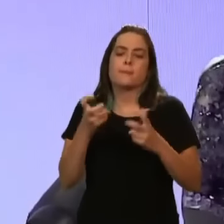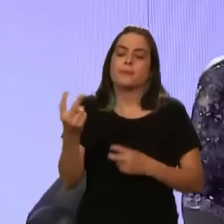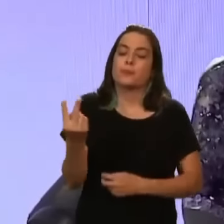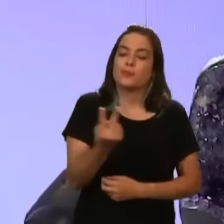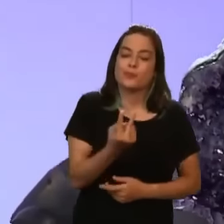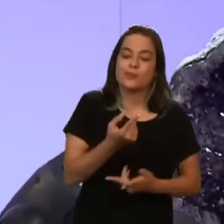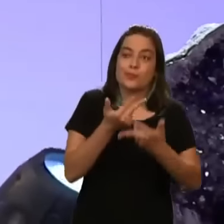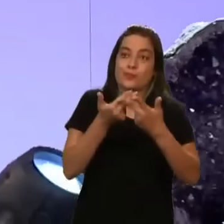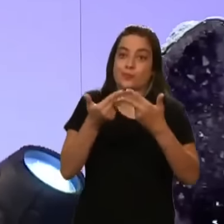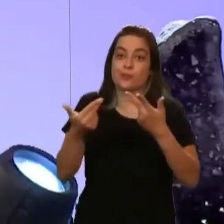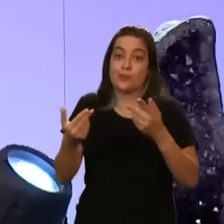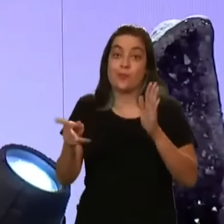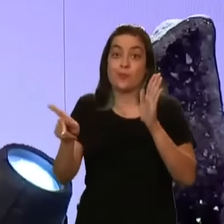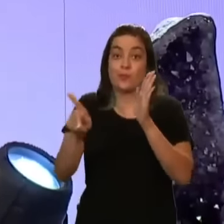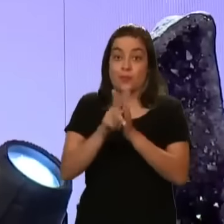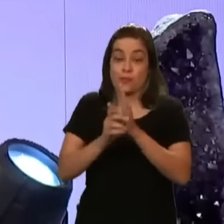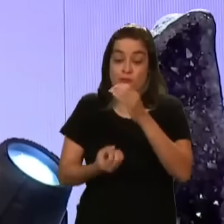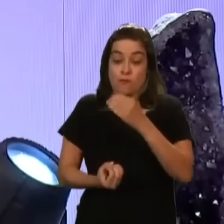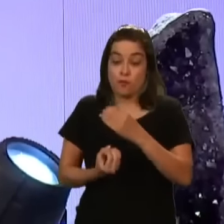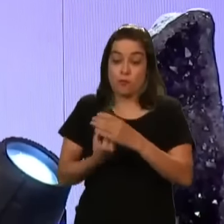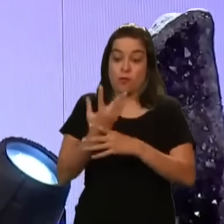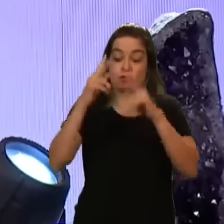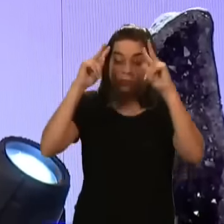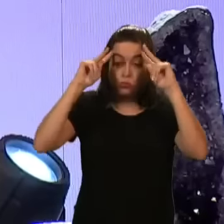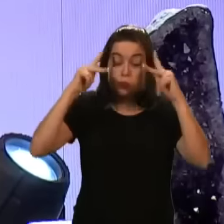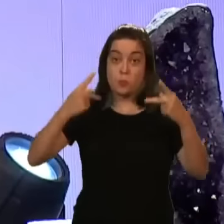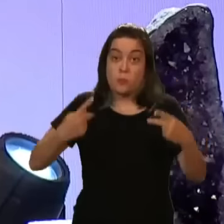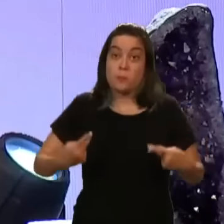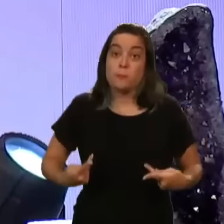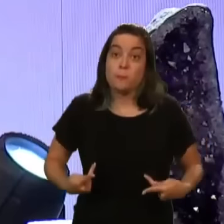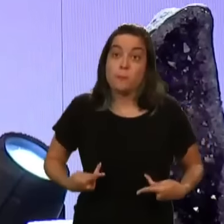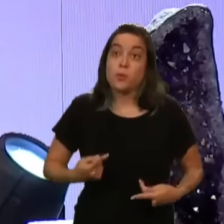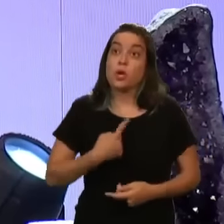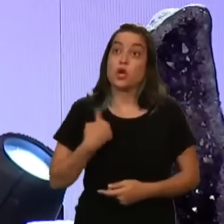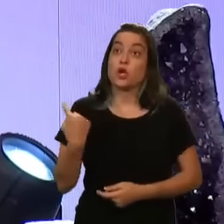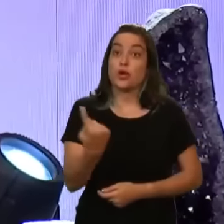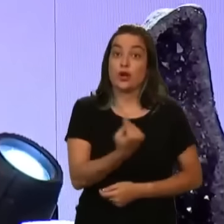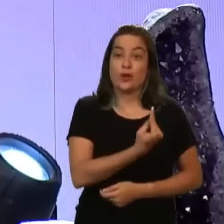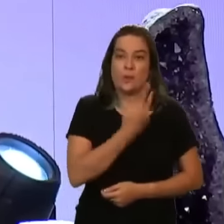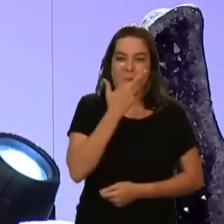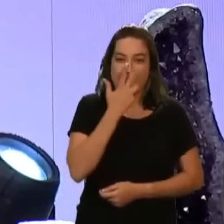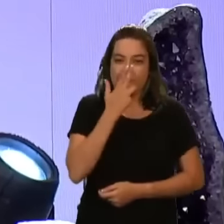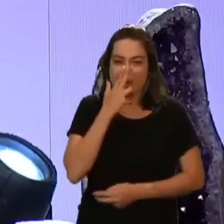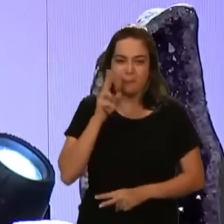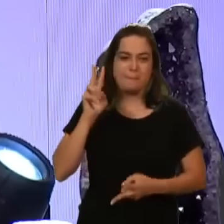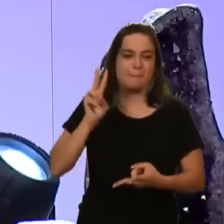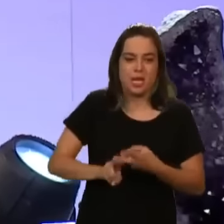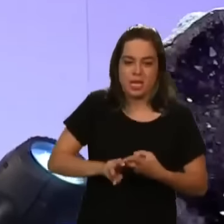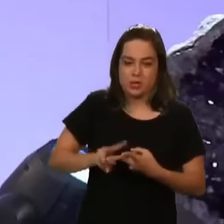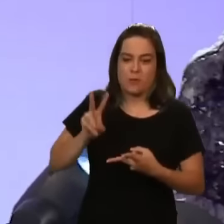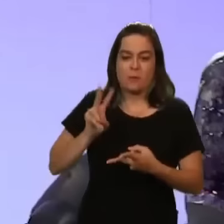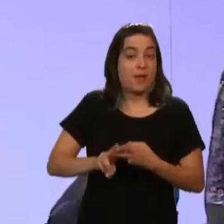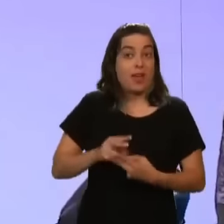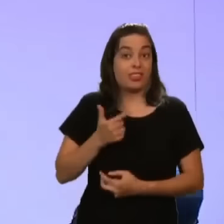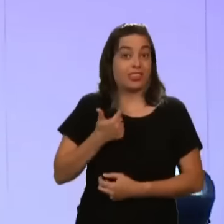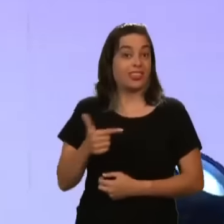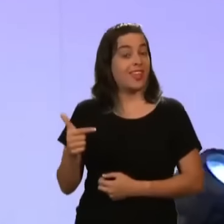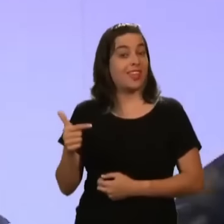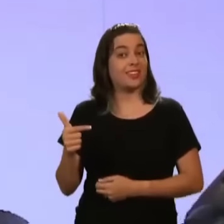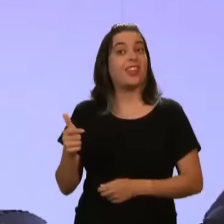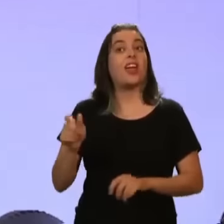que fazem parte da formação humana, que de alguma forma nós não somos reféns dele. Nós podemos